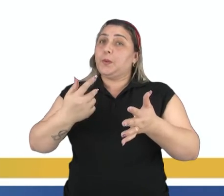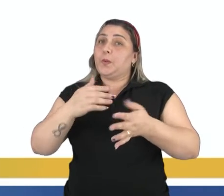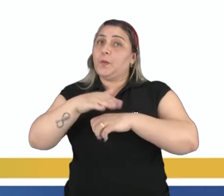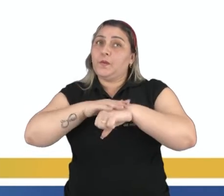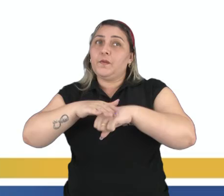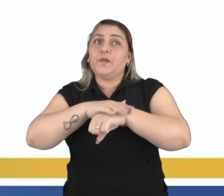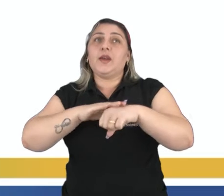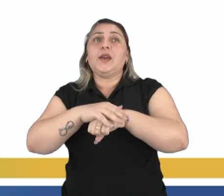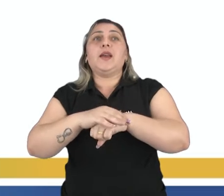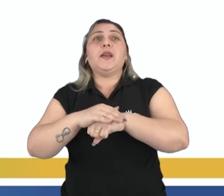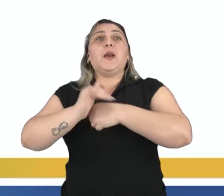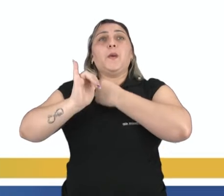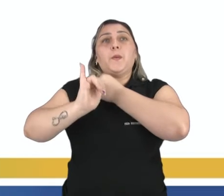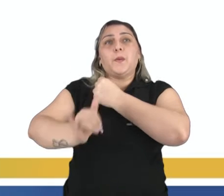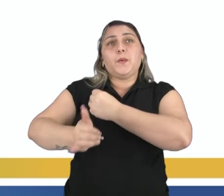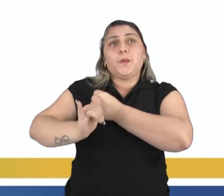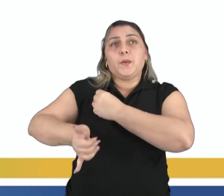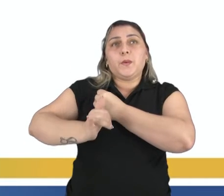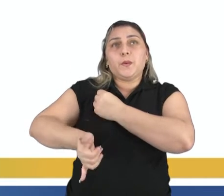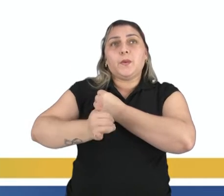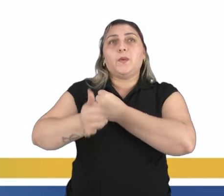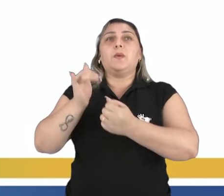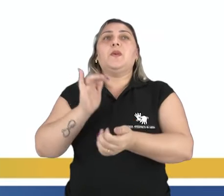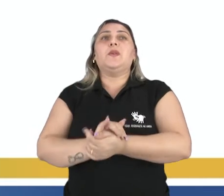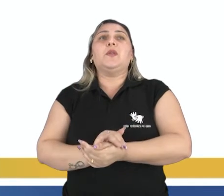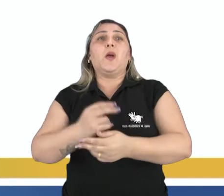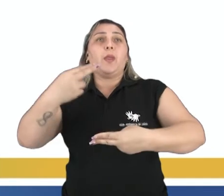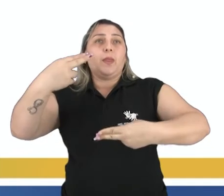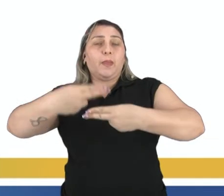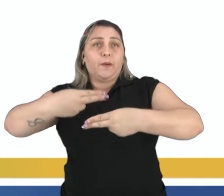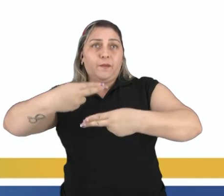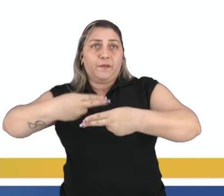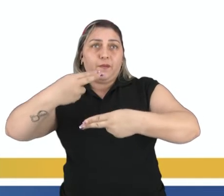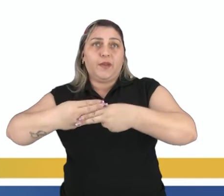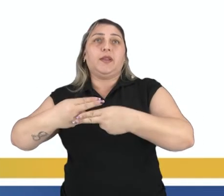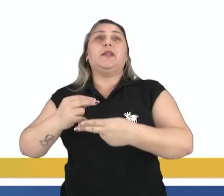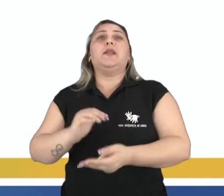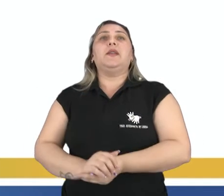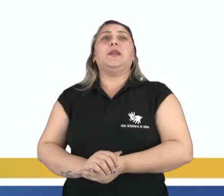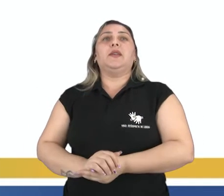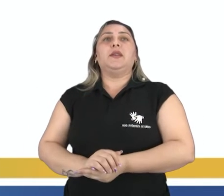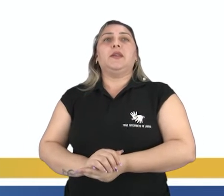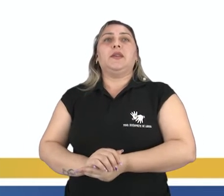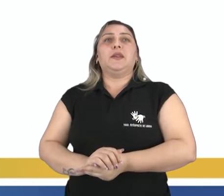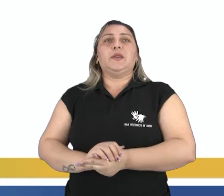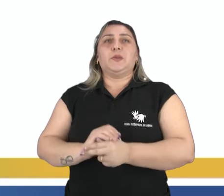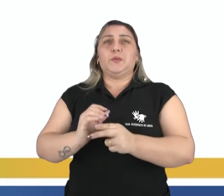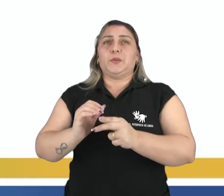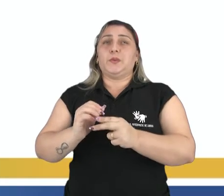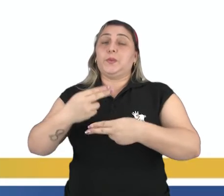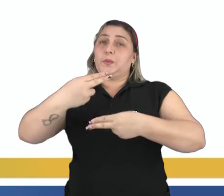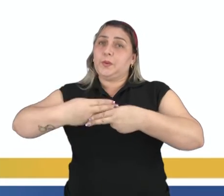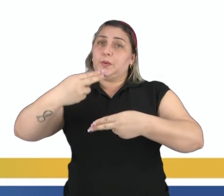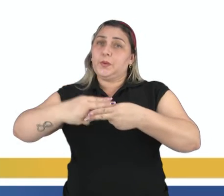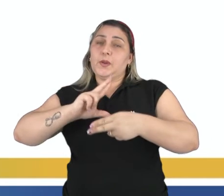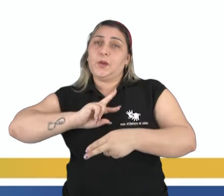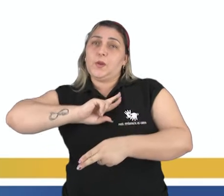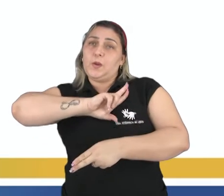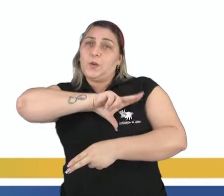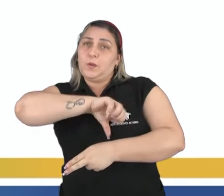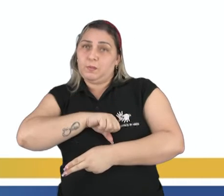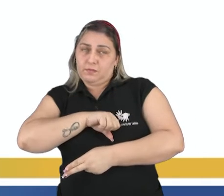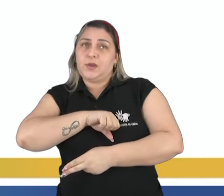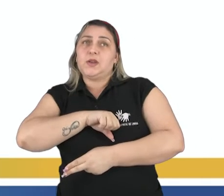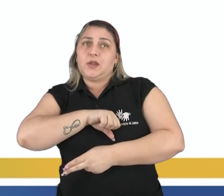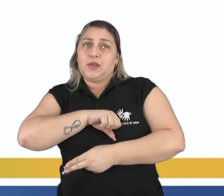o conto, que é uma curta narrativa em prosa, novela, que é uma narrativa em prosa, com dimensões entre conto e romance, que a novela